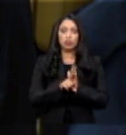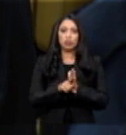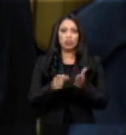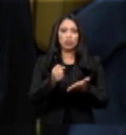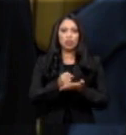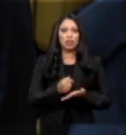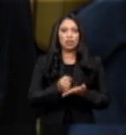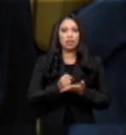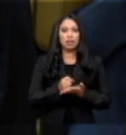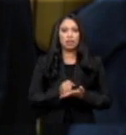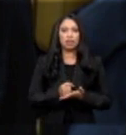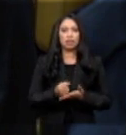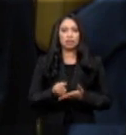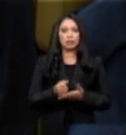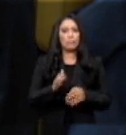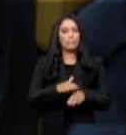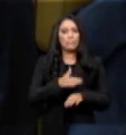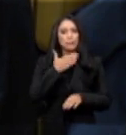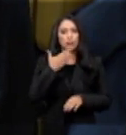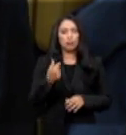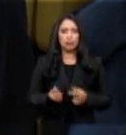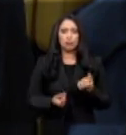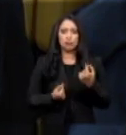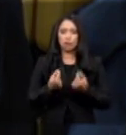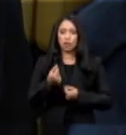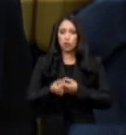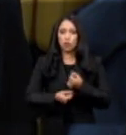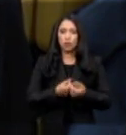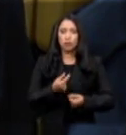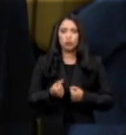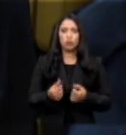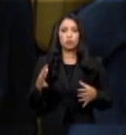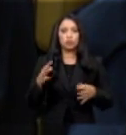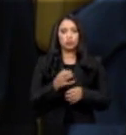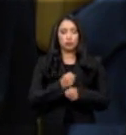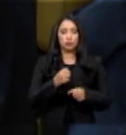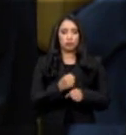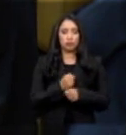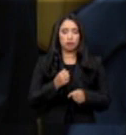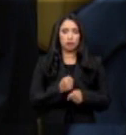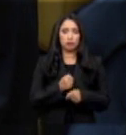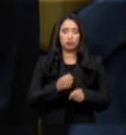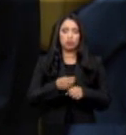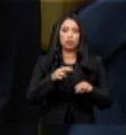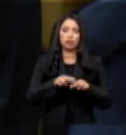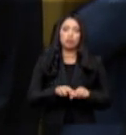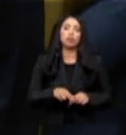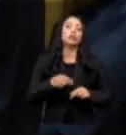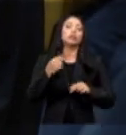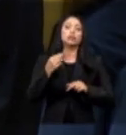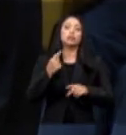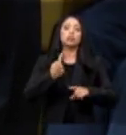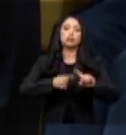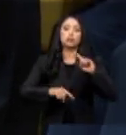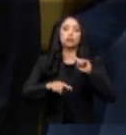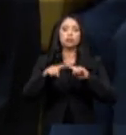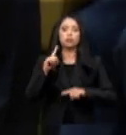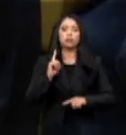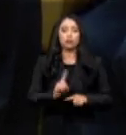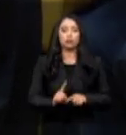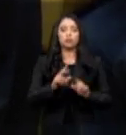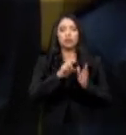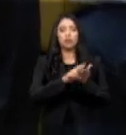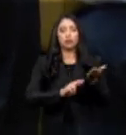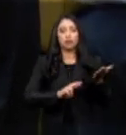de benefícios econômicos que foram até quantificados pelo desenvolvimento do aparato regulatório e a